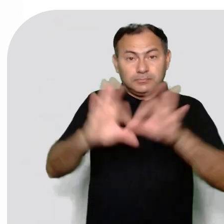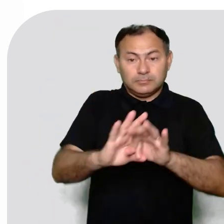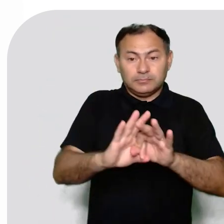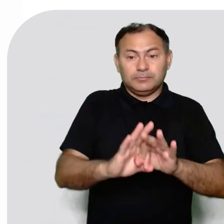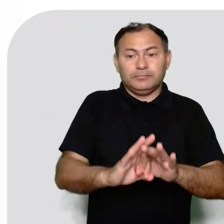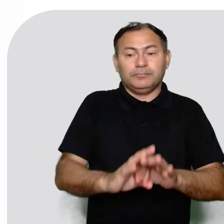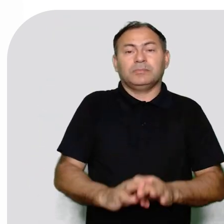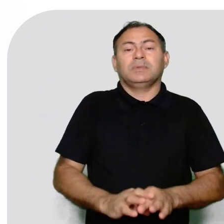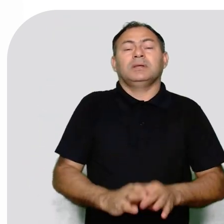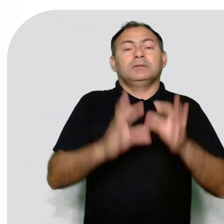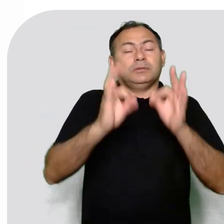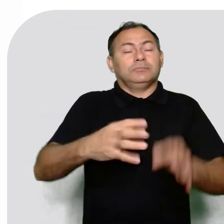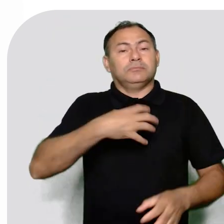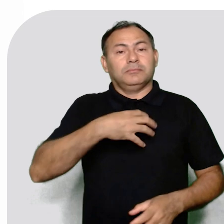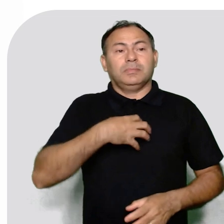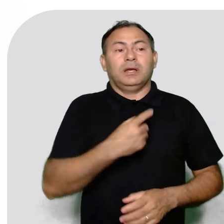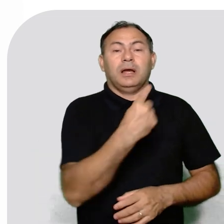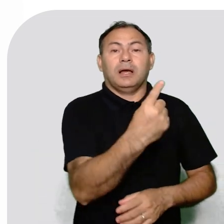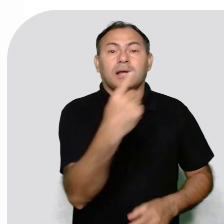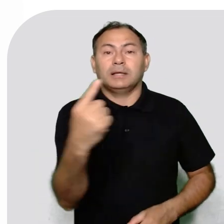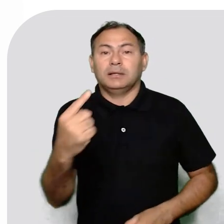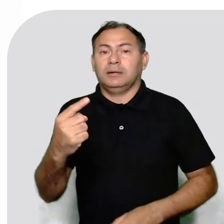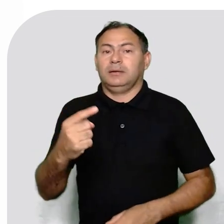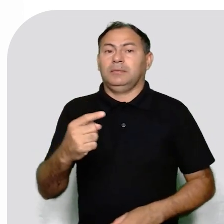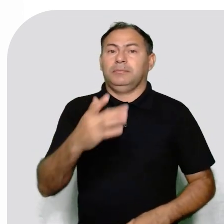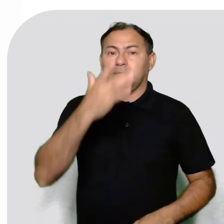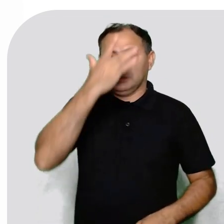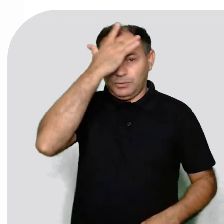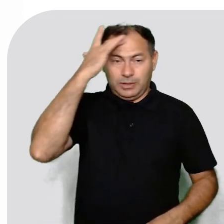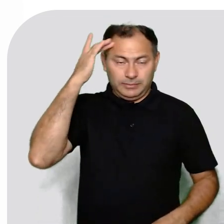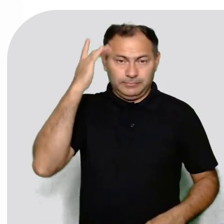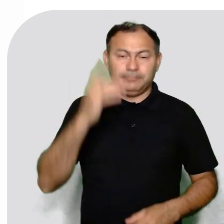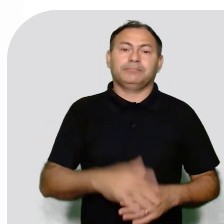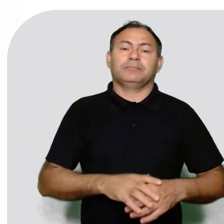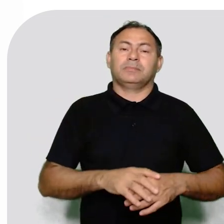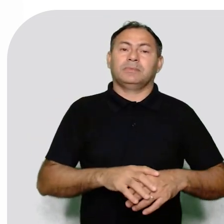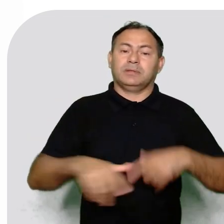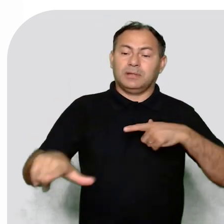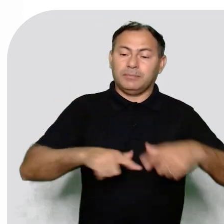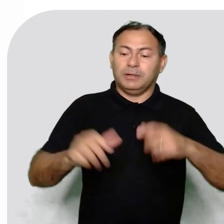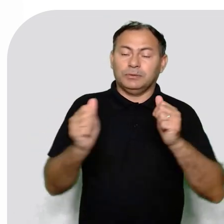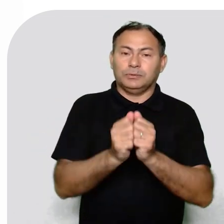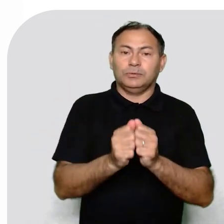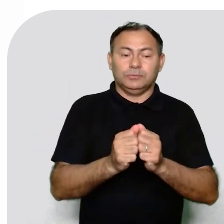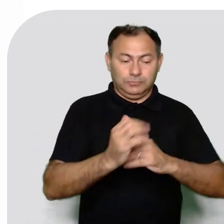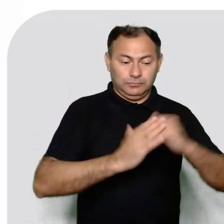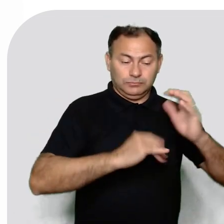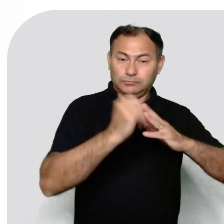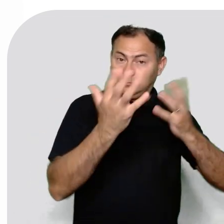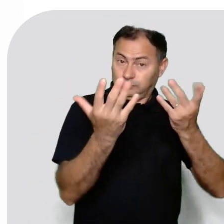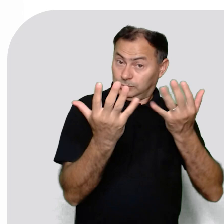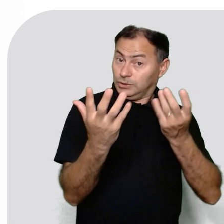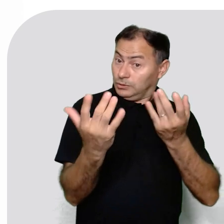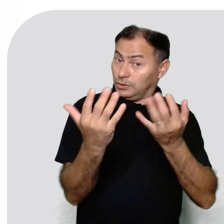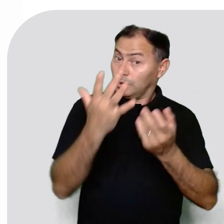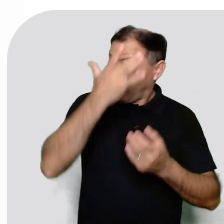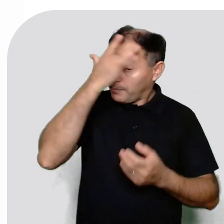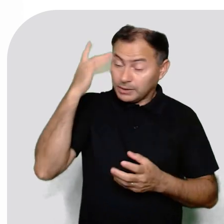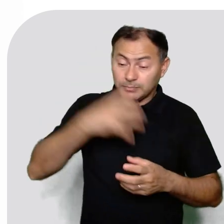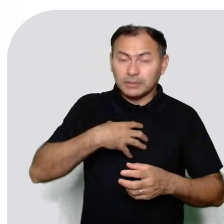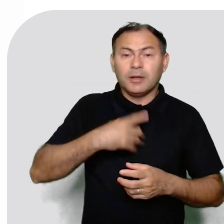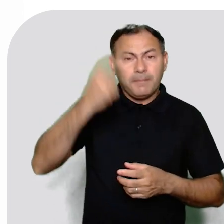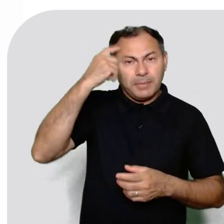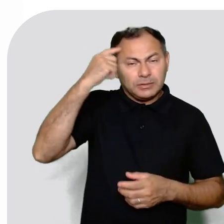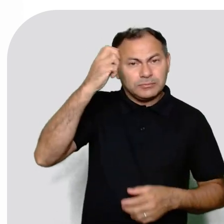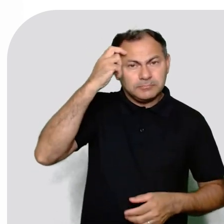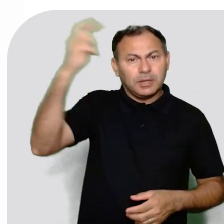uniu-se de certo modo a cada homem. trabalhou com as mãos humanas, pensou com